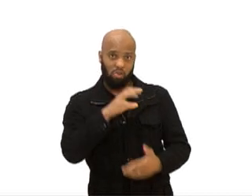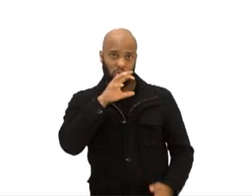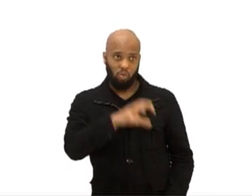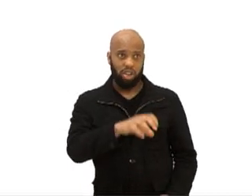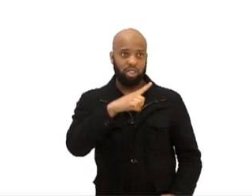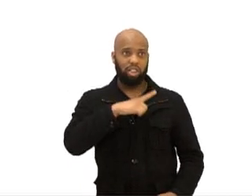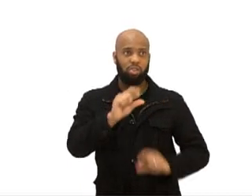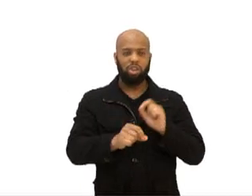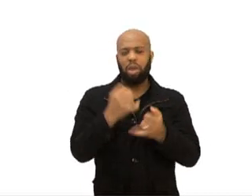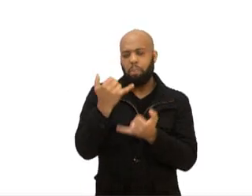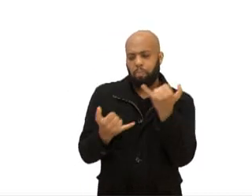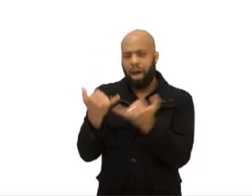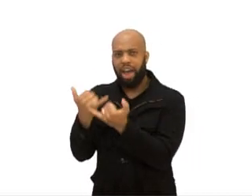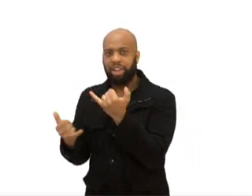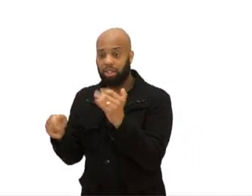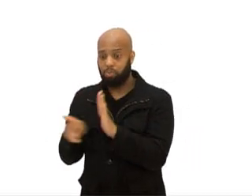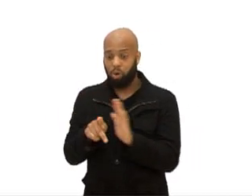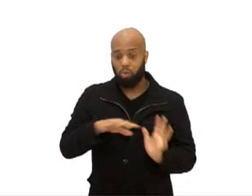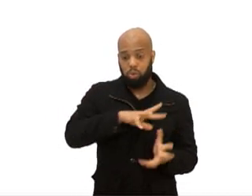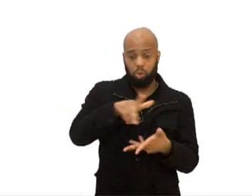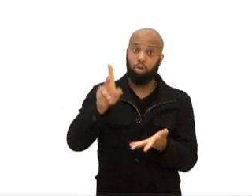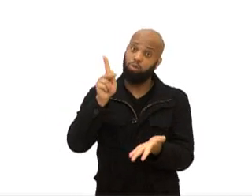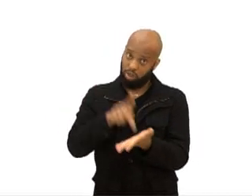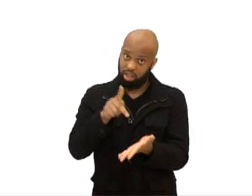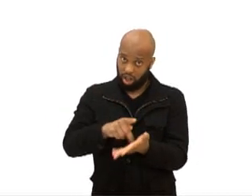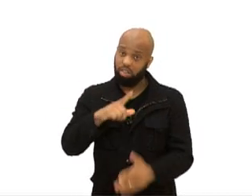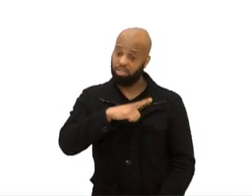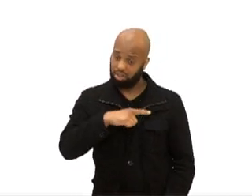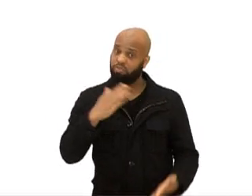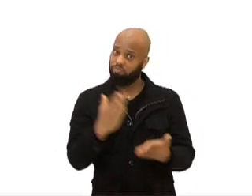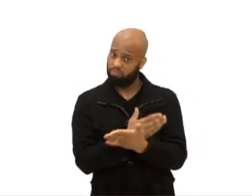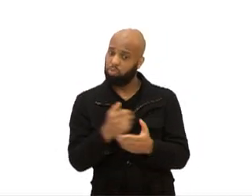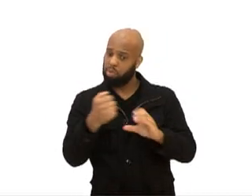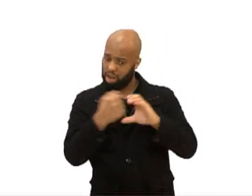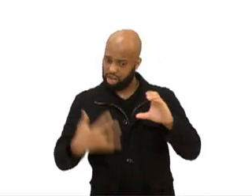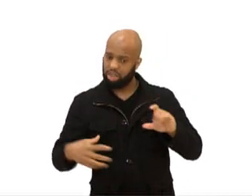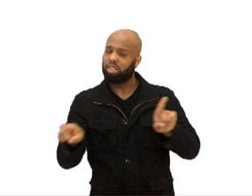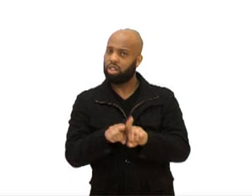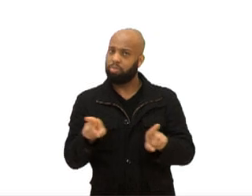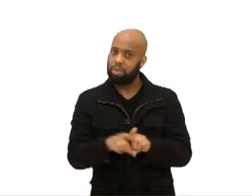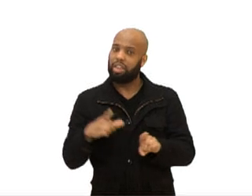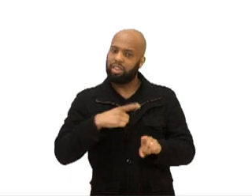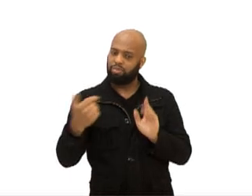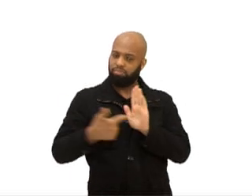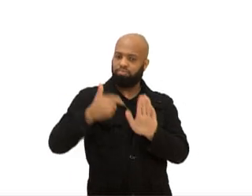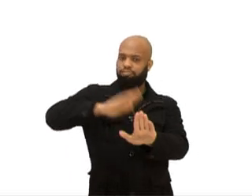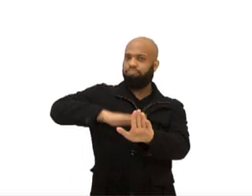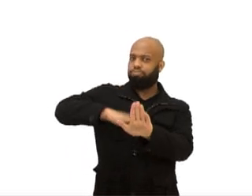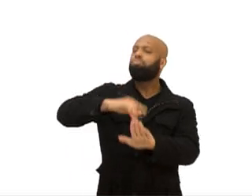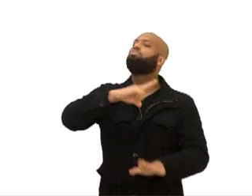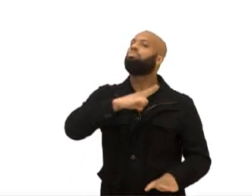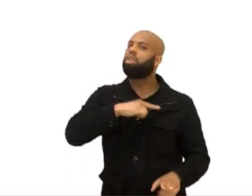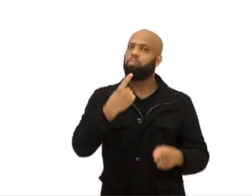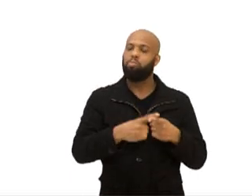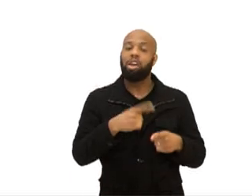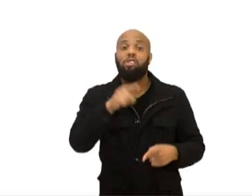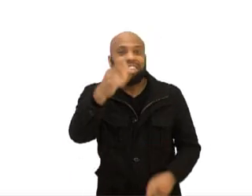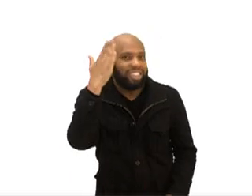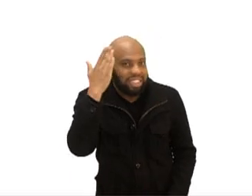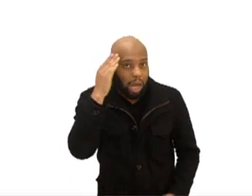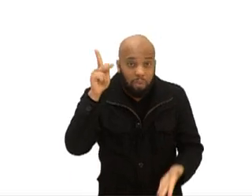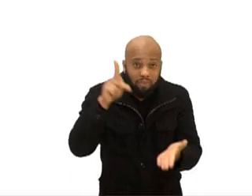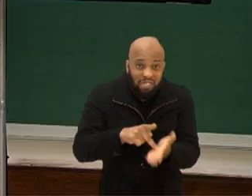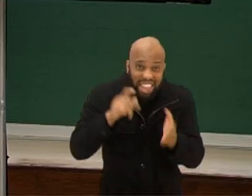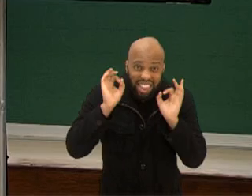uma verossimilhança com o mundo real. Então esse romance de fantasia, embora você saiba que ele não é